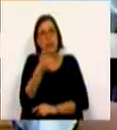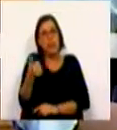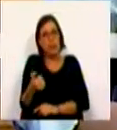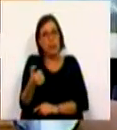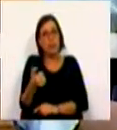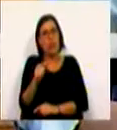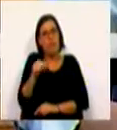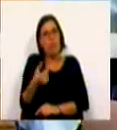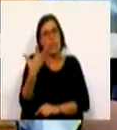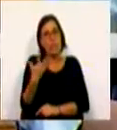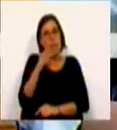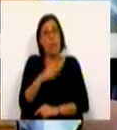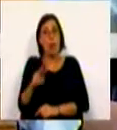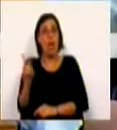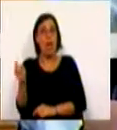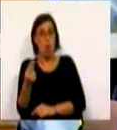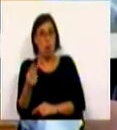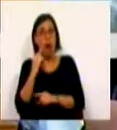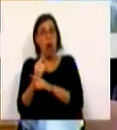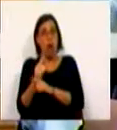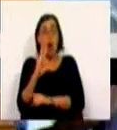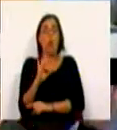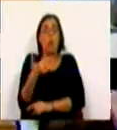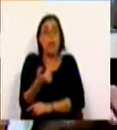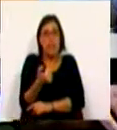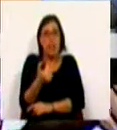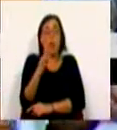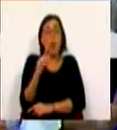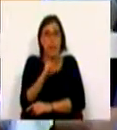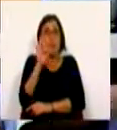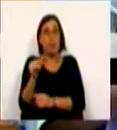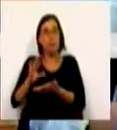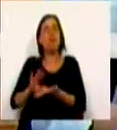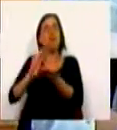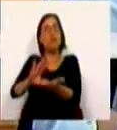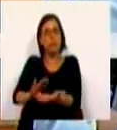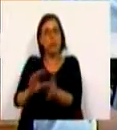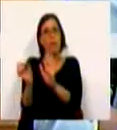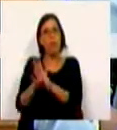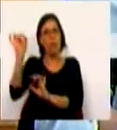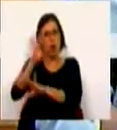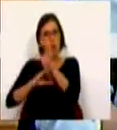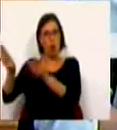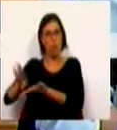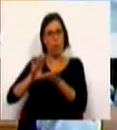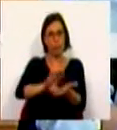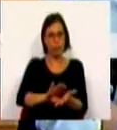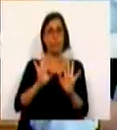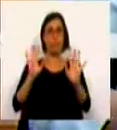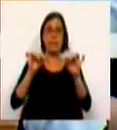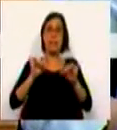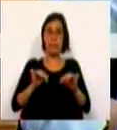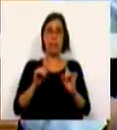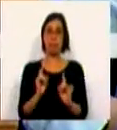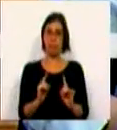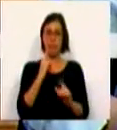55,5 milhões de euros, os quais 40% serão financiados por fundos comunitários. Esta tem